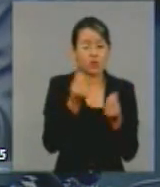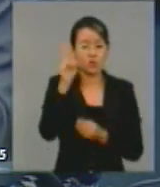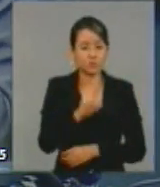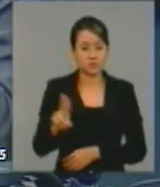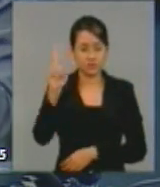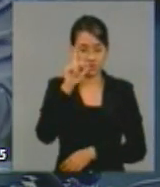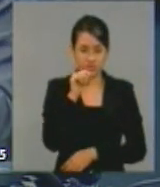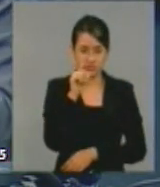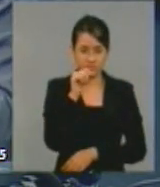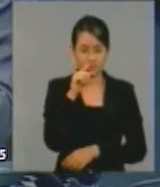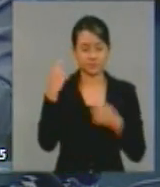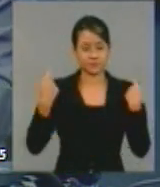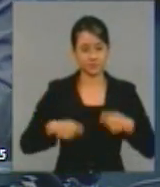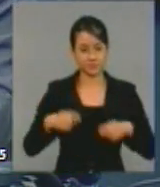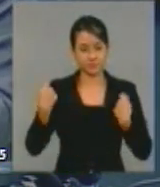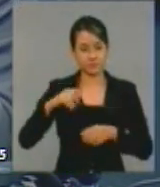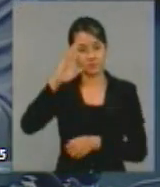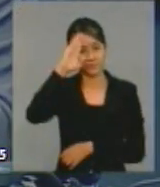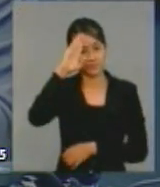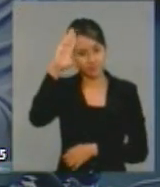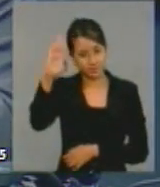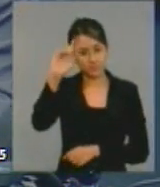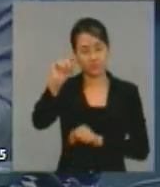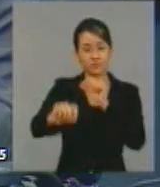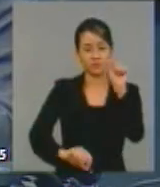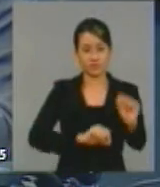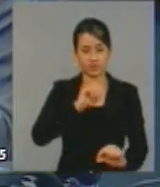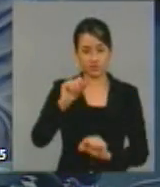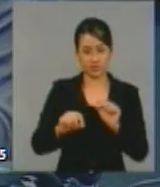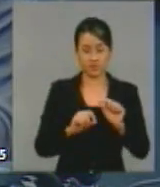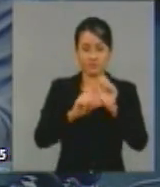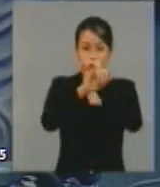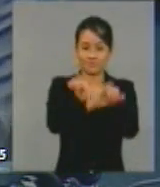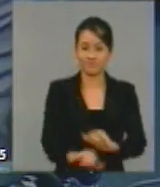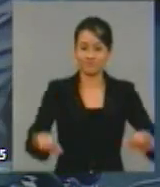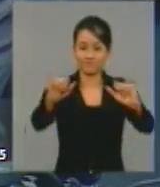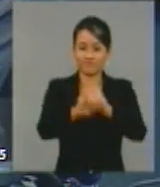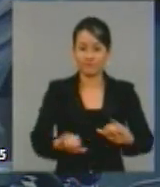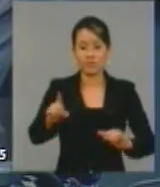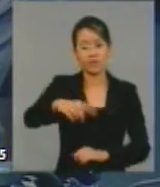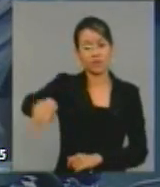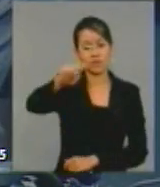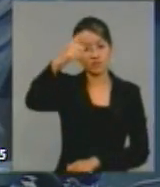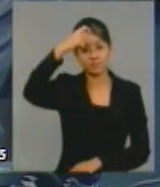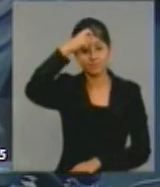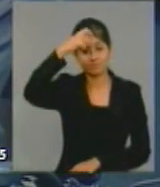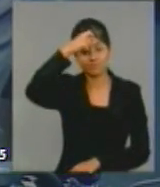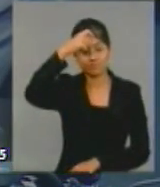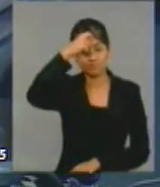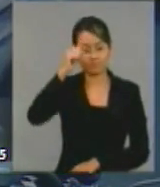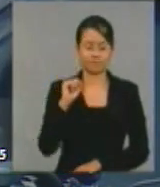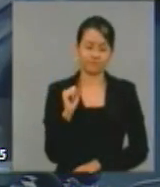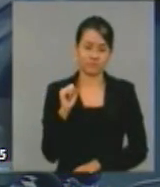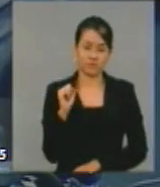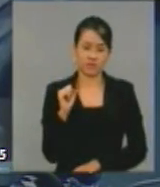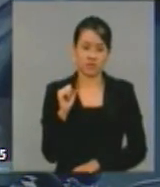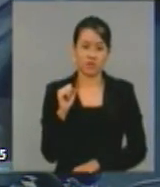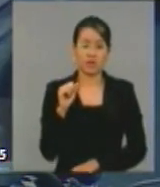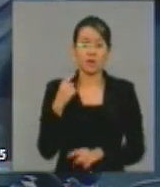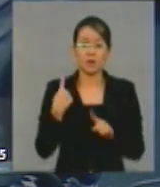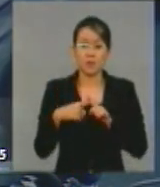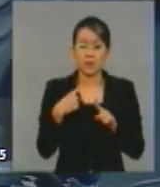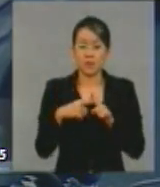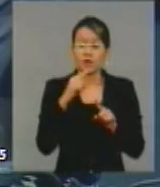água, nós temos que priorizar o impacto social, em primeiro lugar, e, em segundo lugar, o impacto econômico. E, dentro do